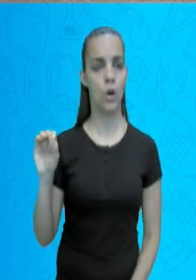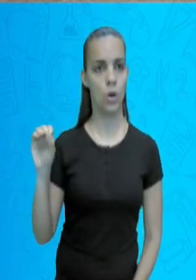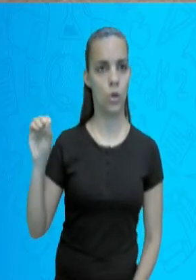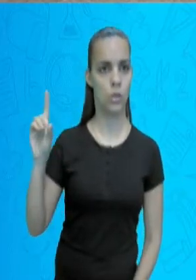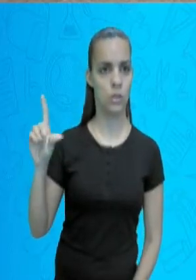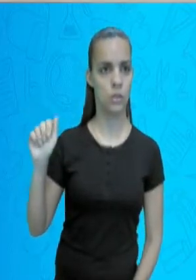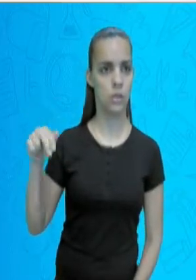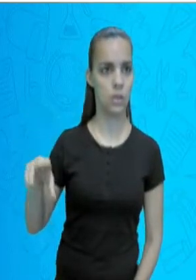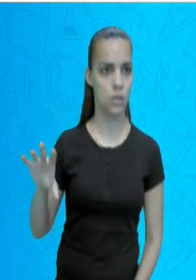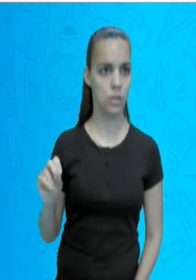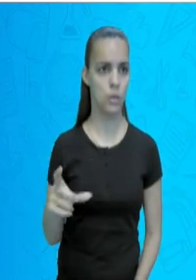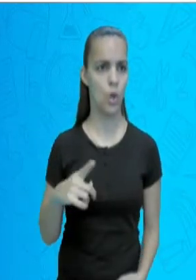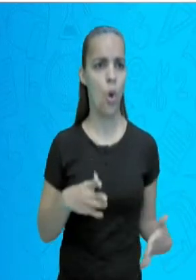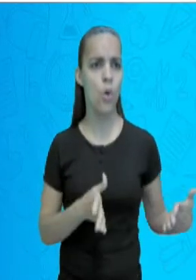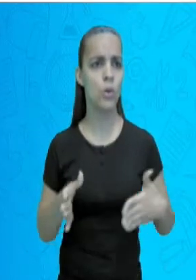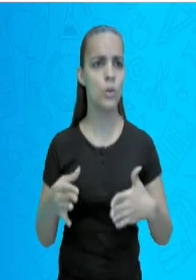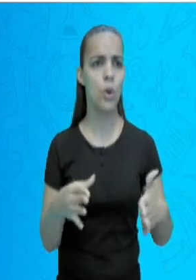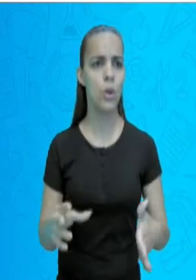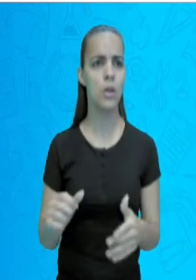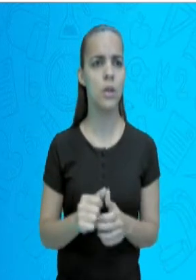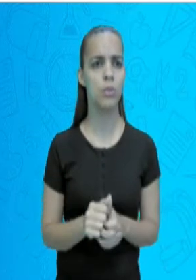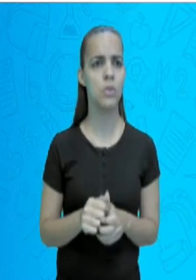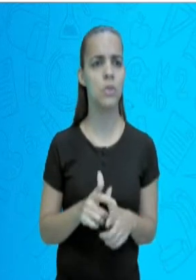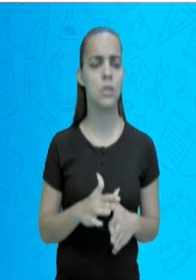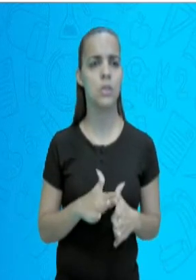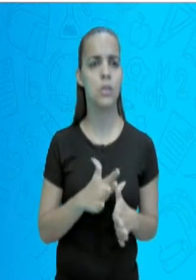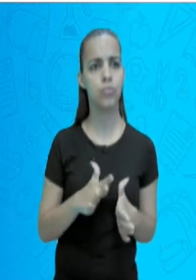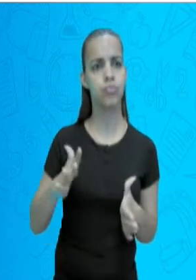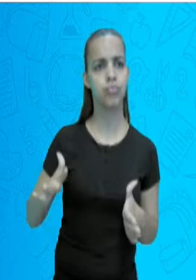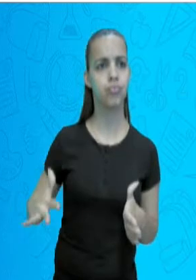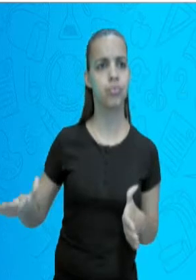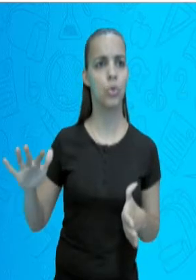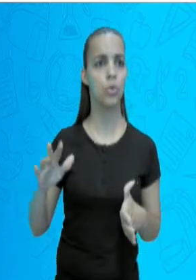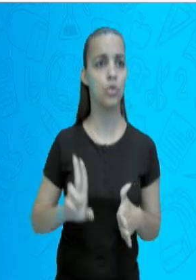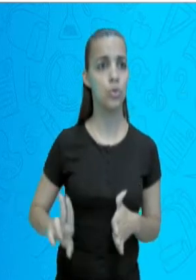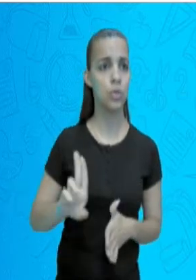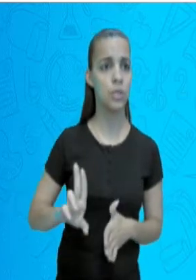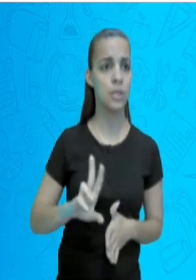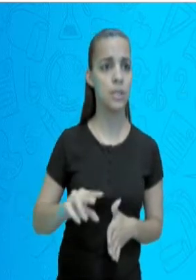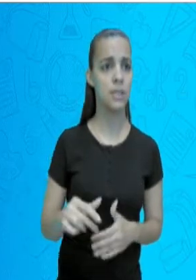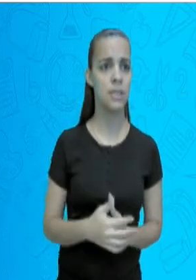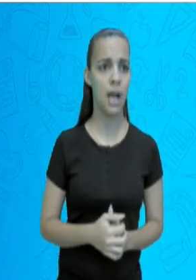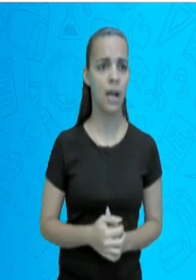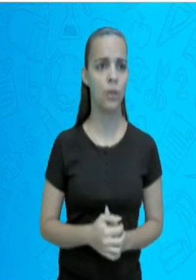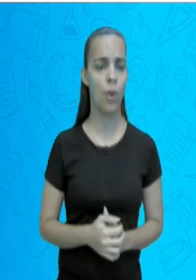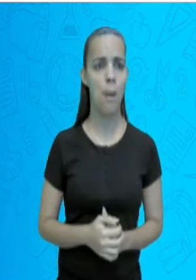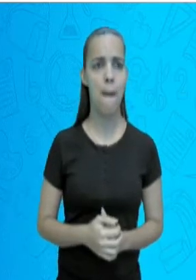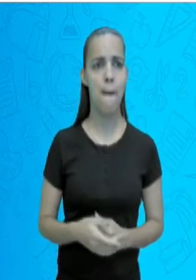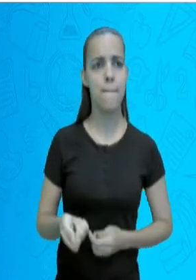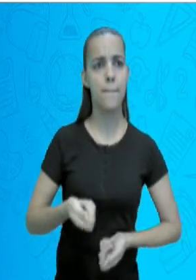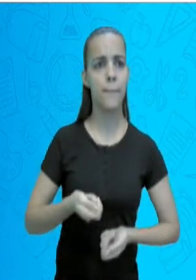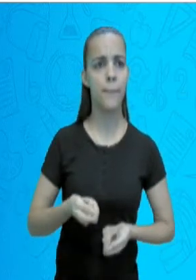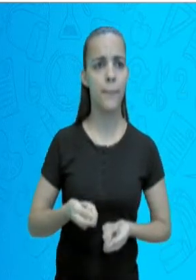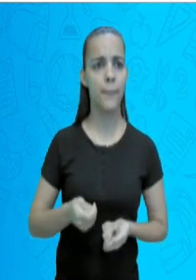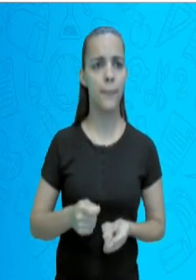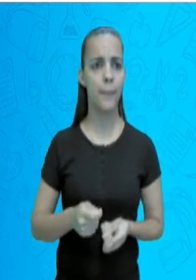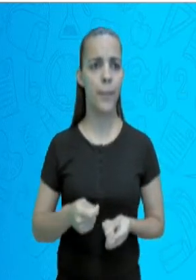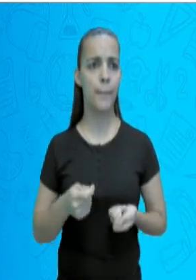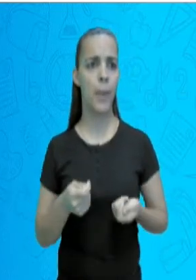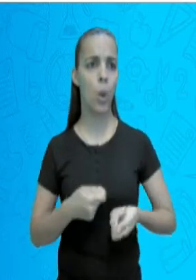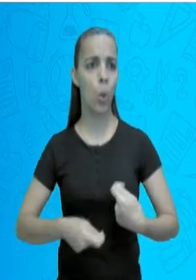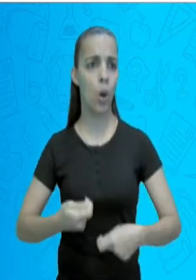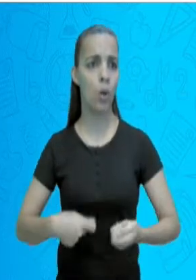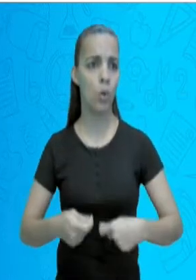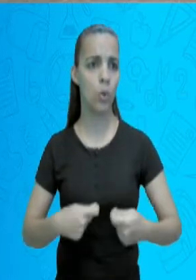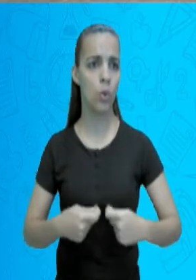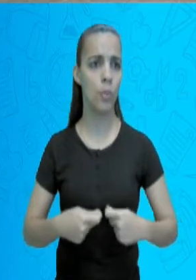São rios amplamente utilizados para a promoção do comércio. Não é o comércio na beira do rio, não, tá? É